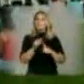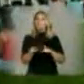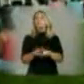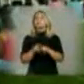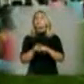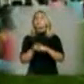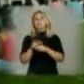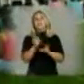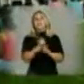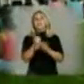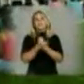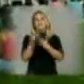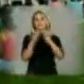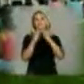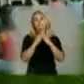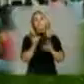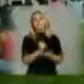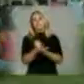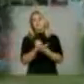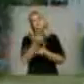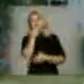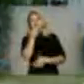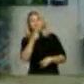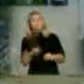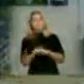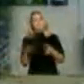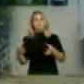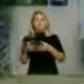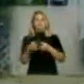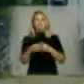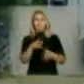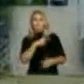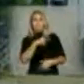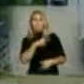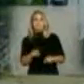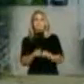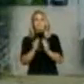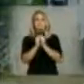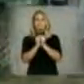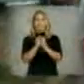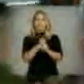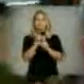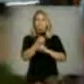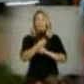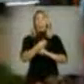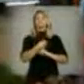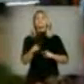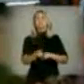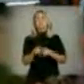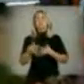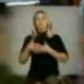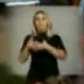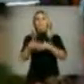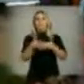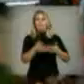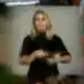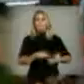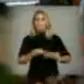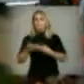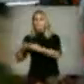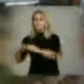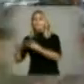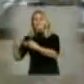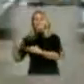Farmacêutica. Então, uma parceria público-privado e aí com a sociedade civil. E esse caminhão, ele vai a alguns municípios